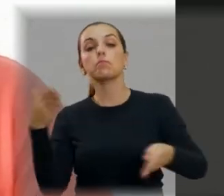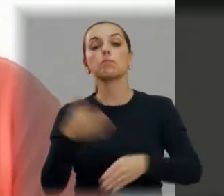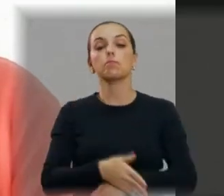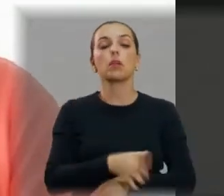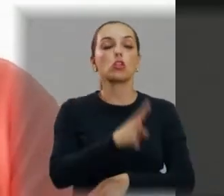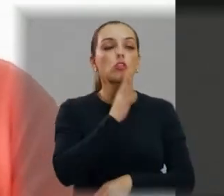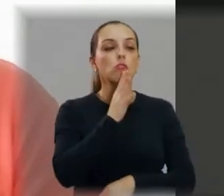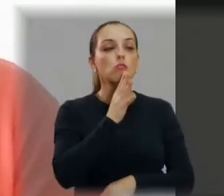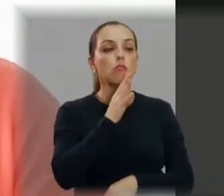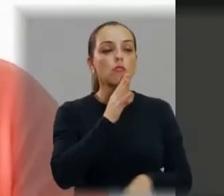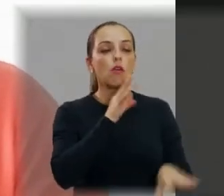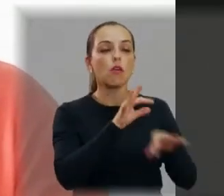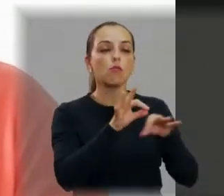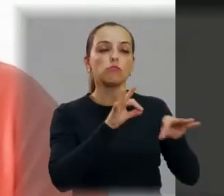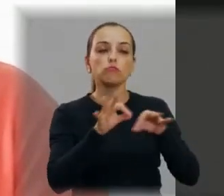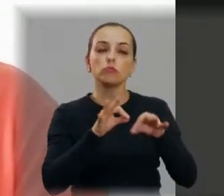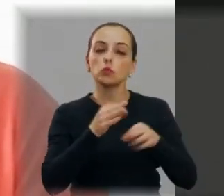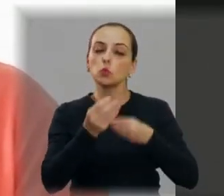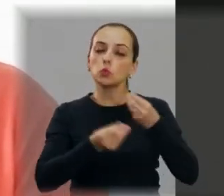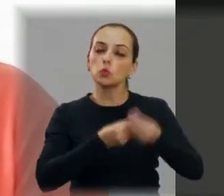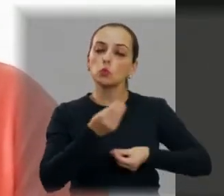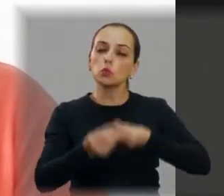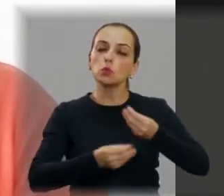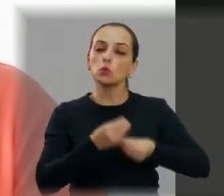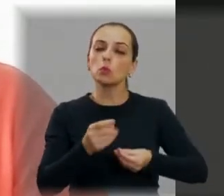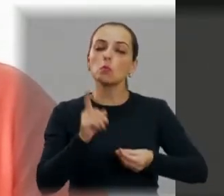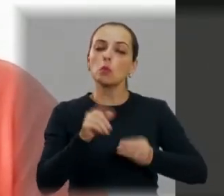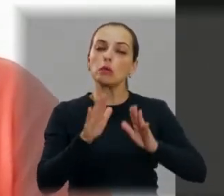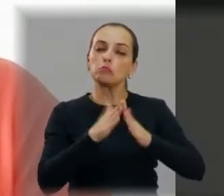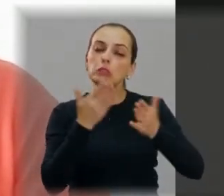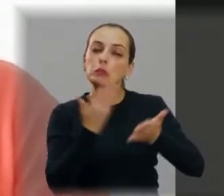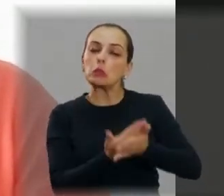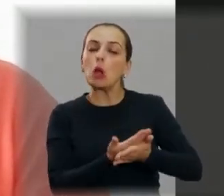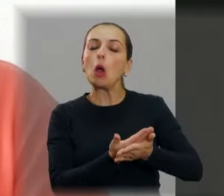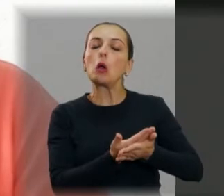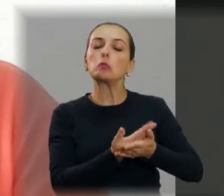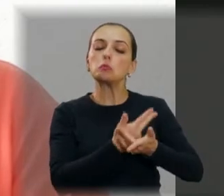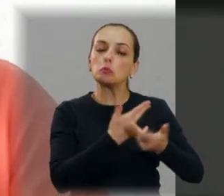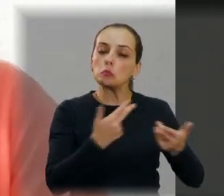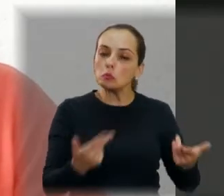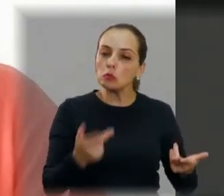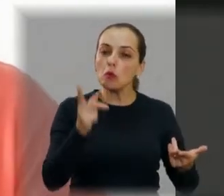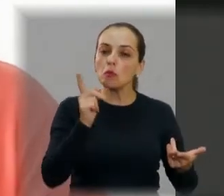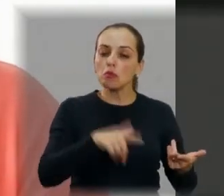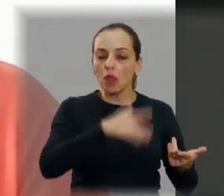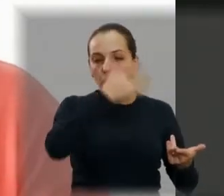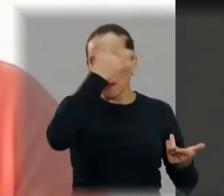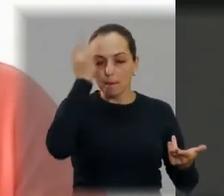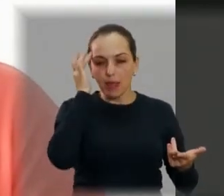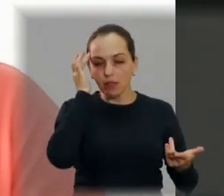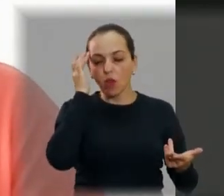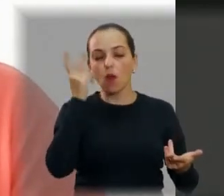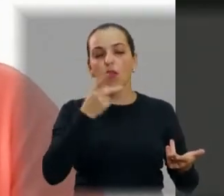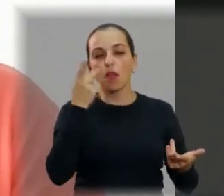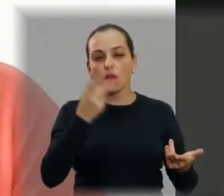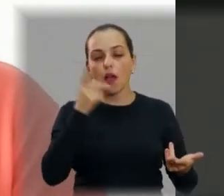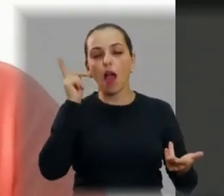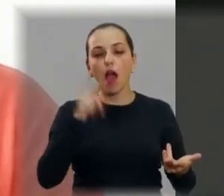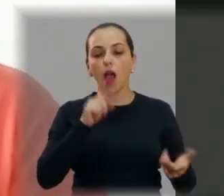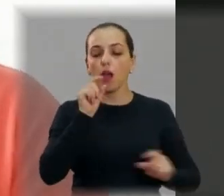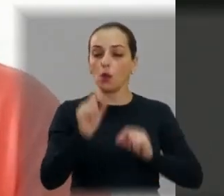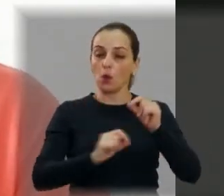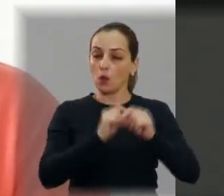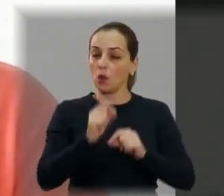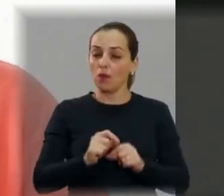conhecendo, aprimorando o contato da Câmara com essas escolas. Eu relato de que muitos vereadores sempre fazem esse contato,